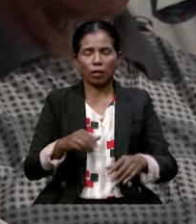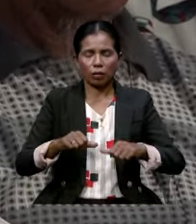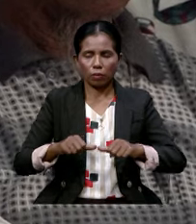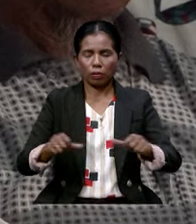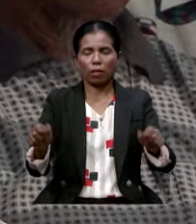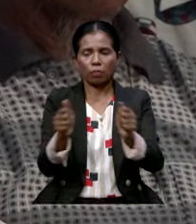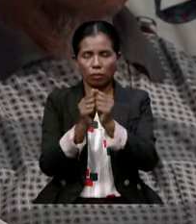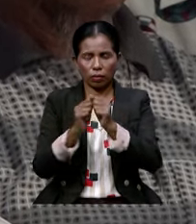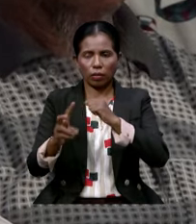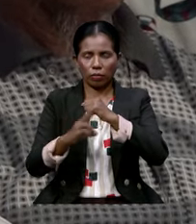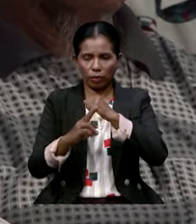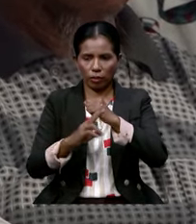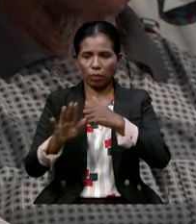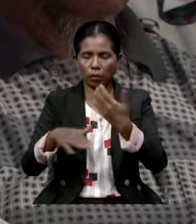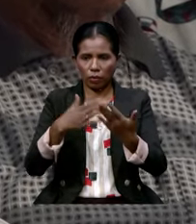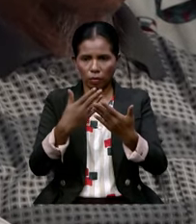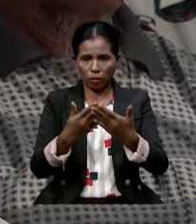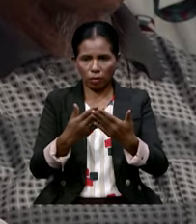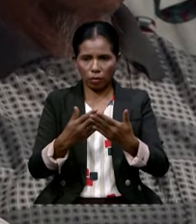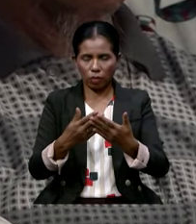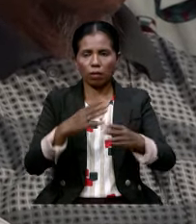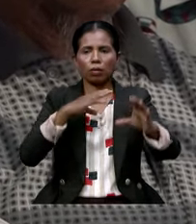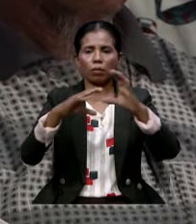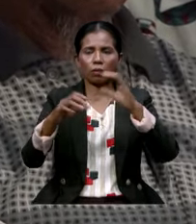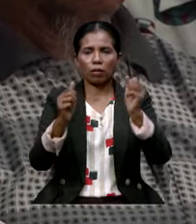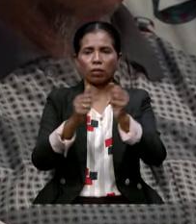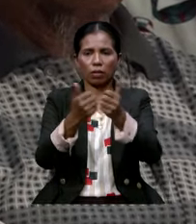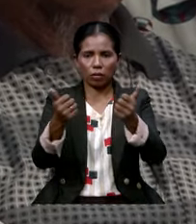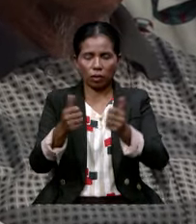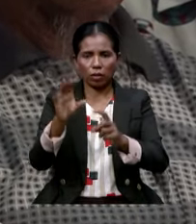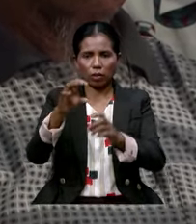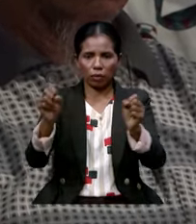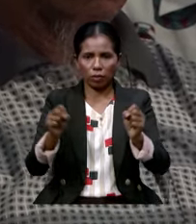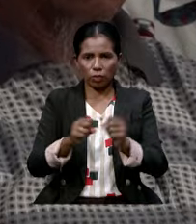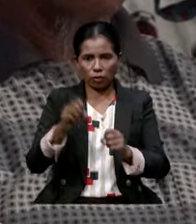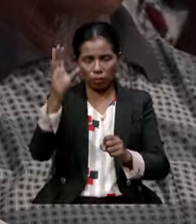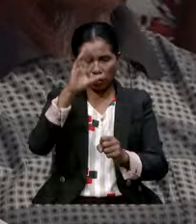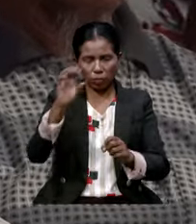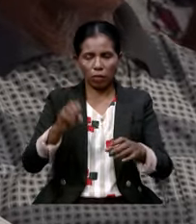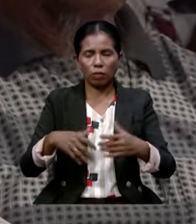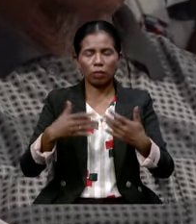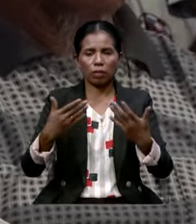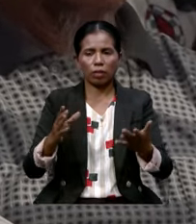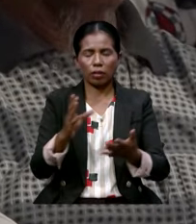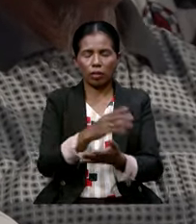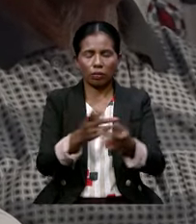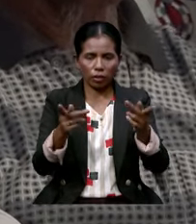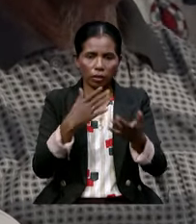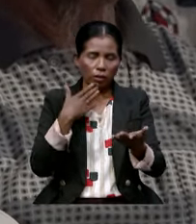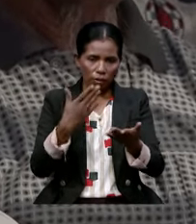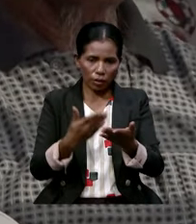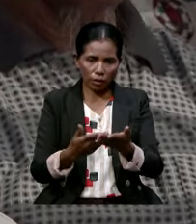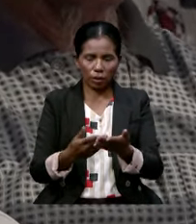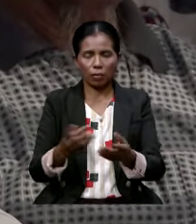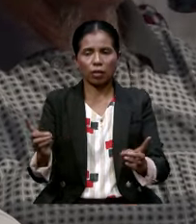vítima afetado sira, podi comunica a autoridade sira, pode buscar solução apropriada para a situação que não